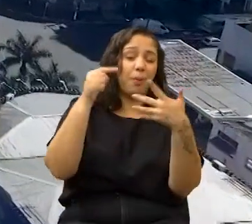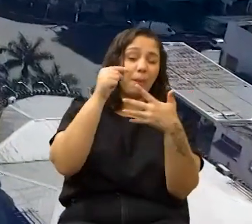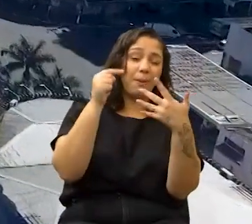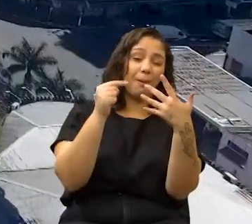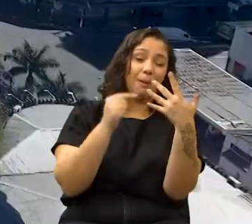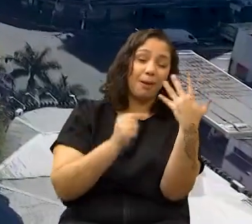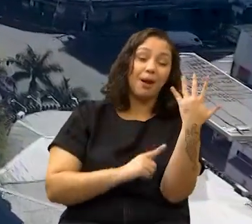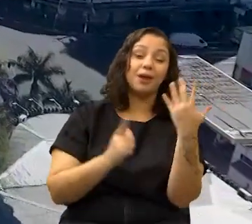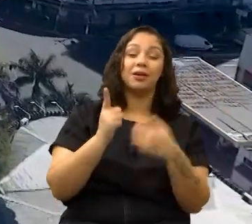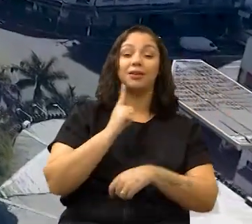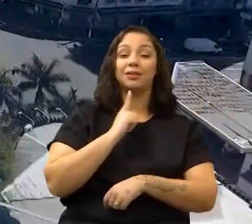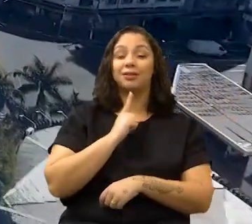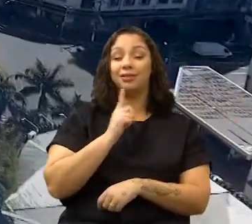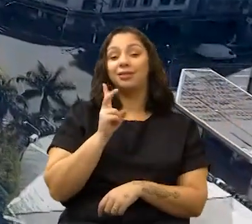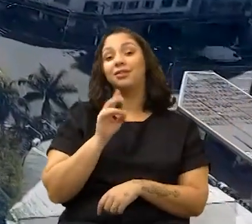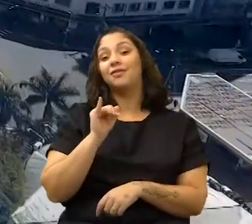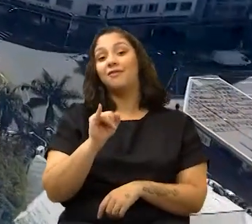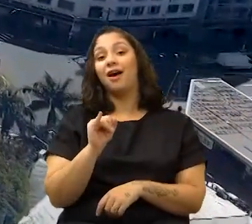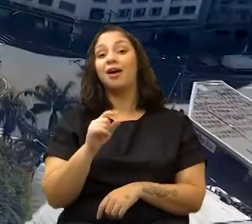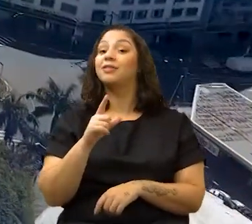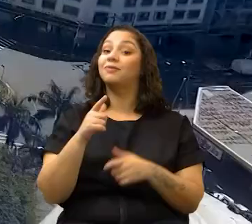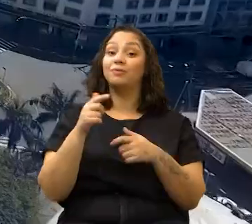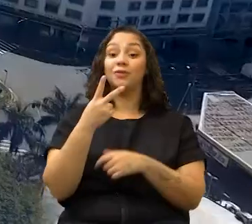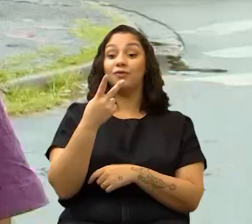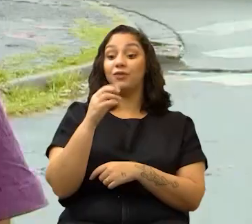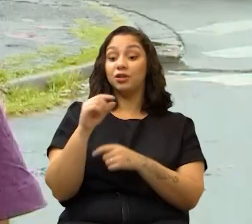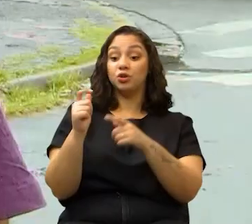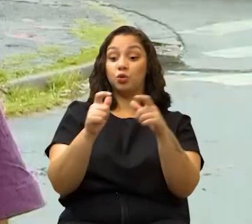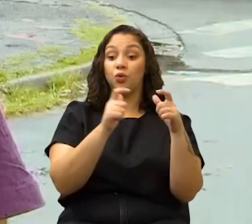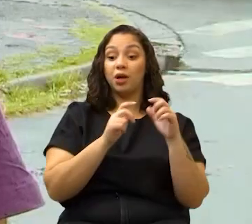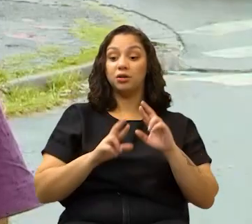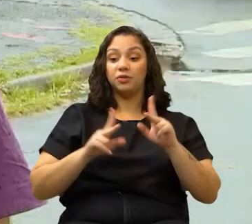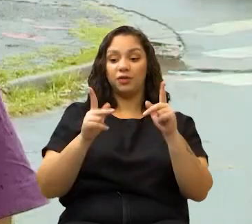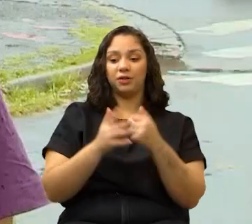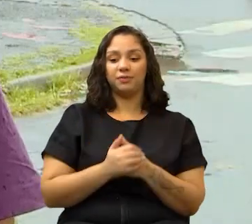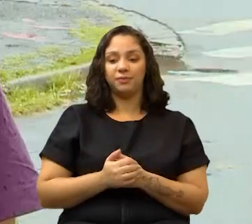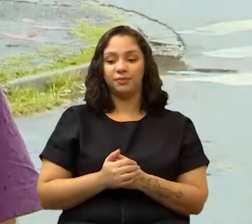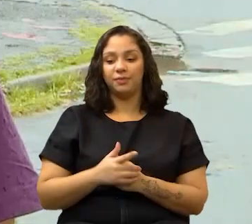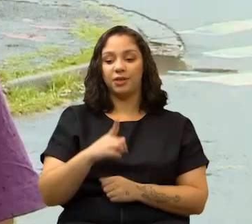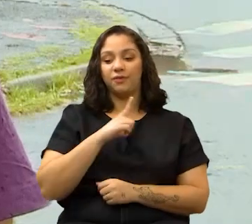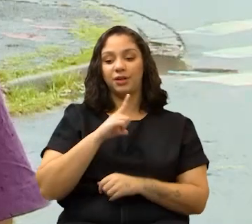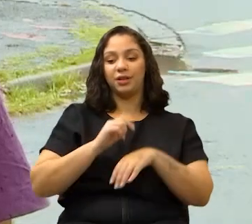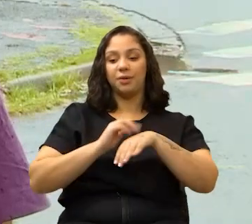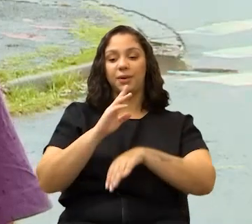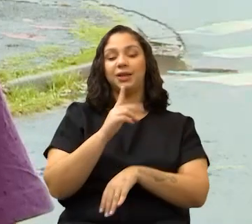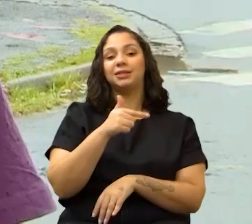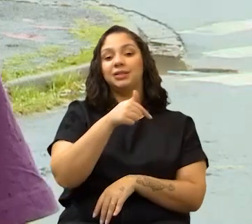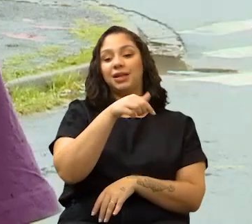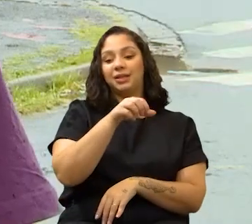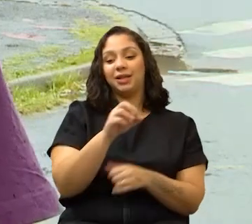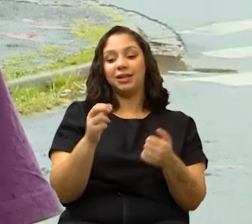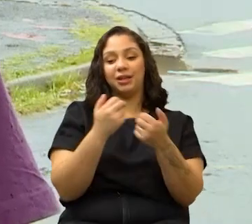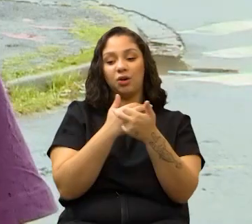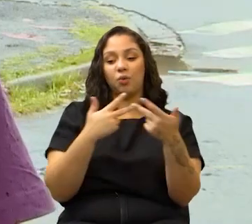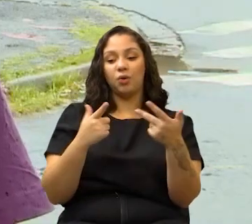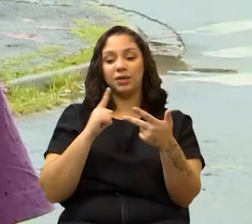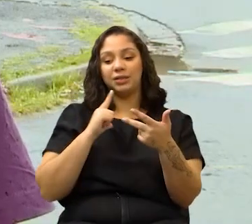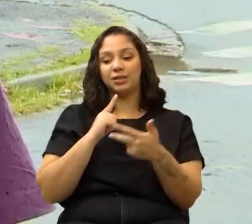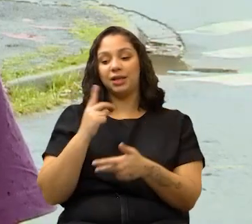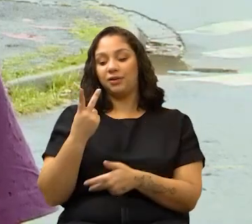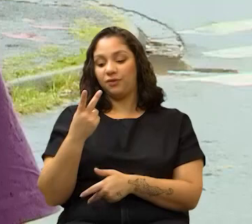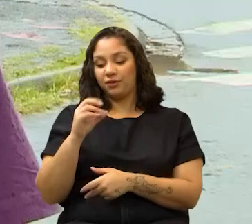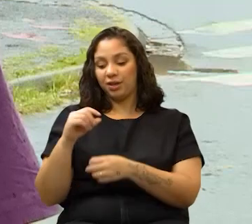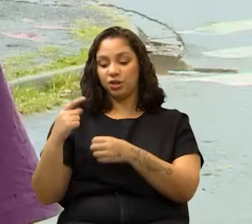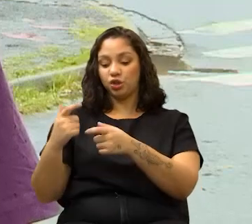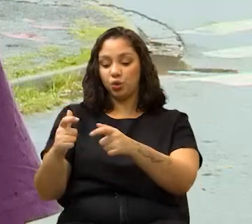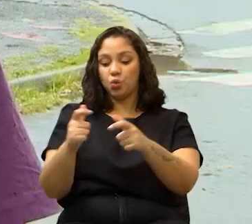atividades que ocorrerão em 20 espaços diferentes. Então aqui em Campinas a gente está com mais de 70 atividades espalhadas em 20 espaços